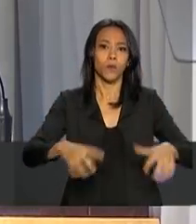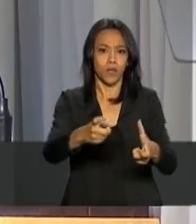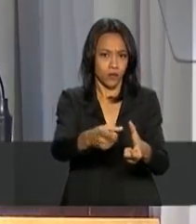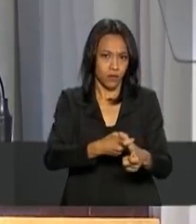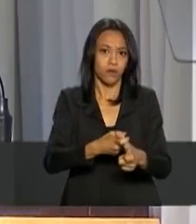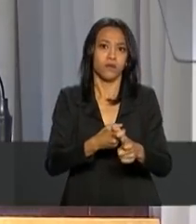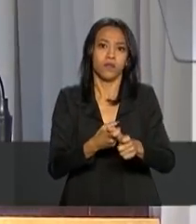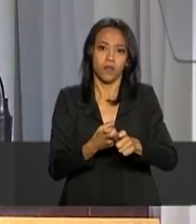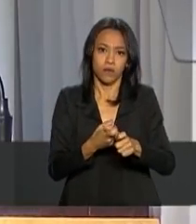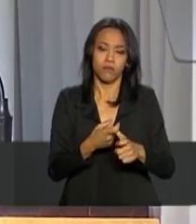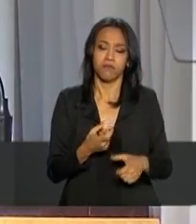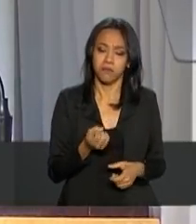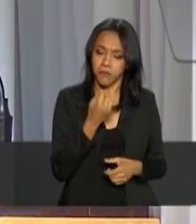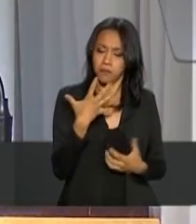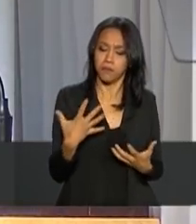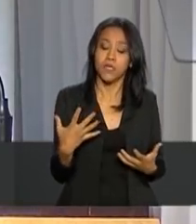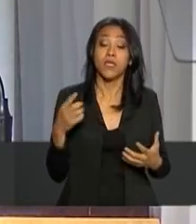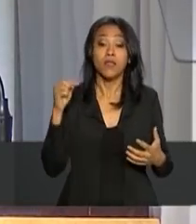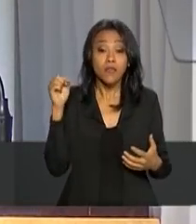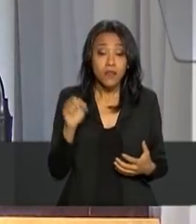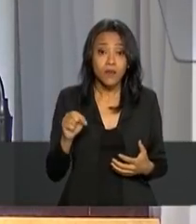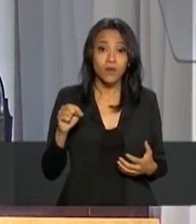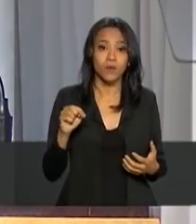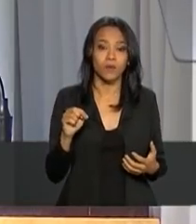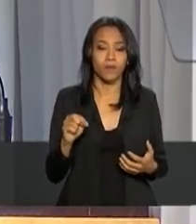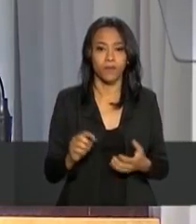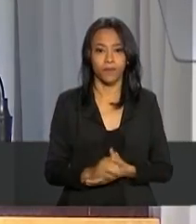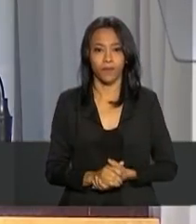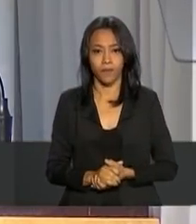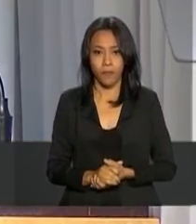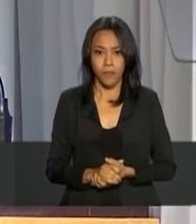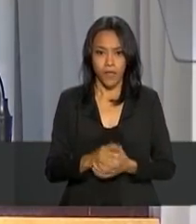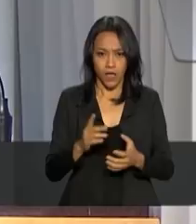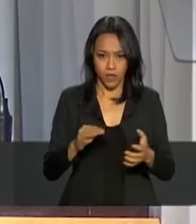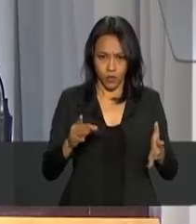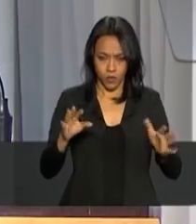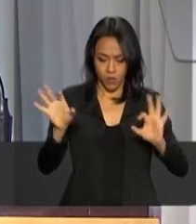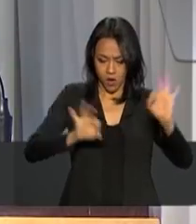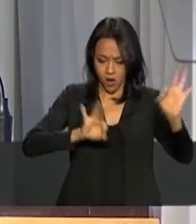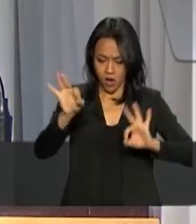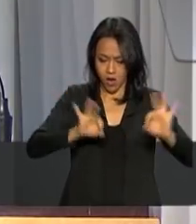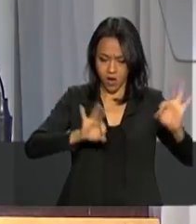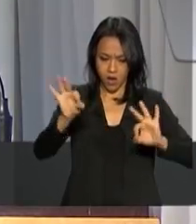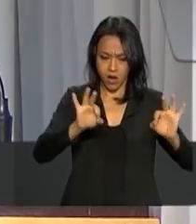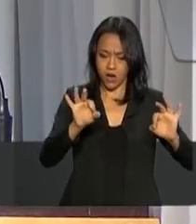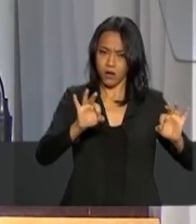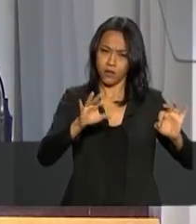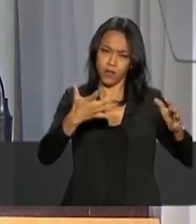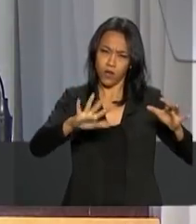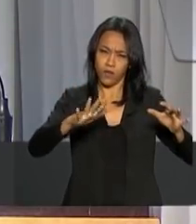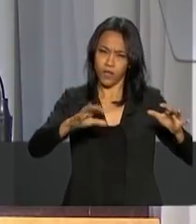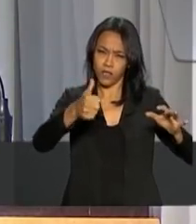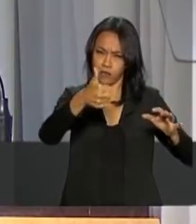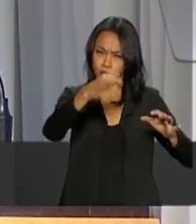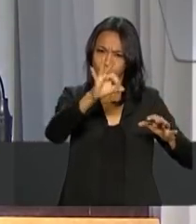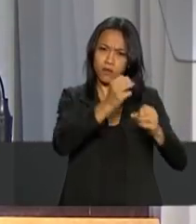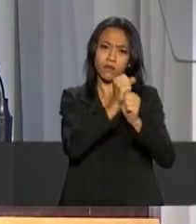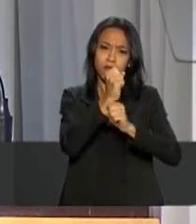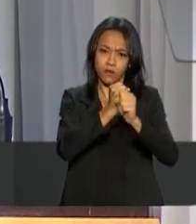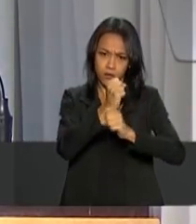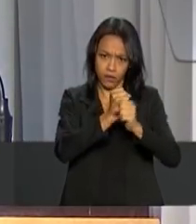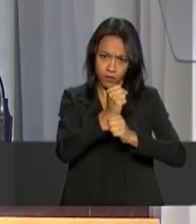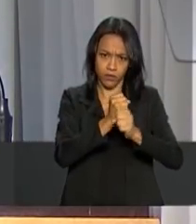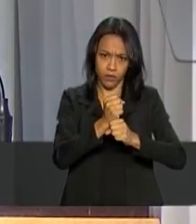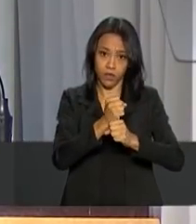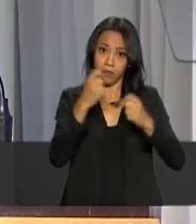Não é? E isto faz com que, numa projeção, talvez daqui a 10 anos, quando a emenda constitucional permite